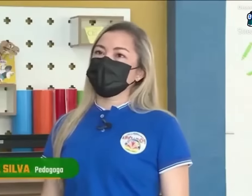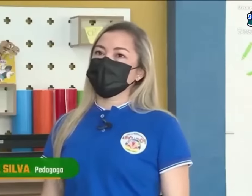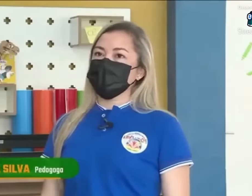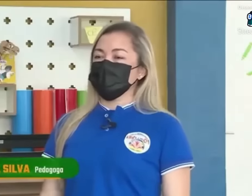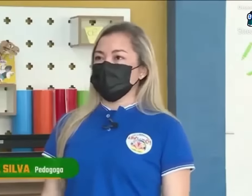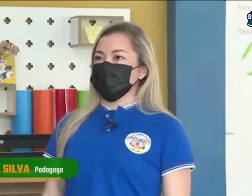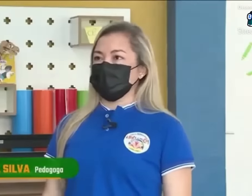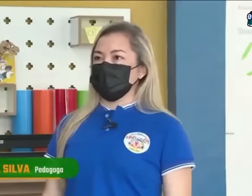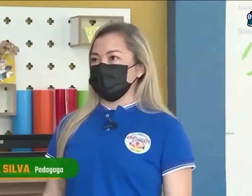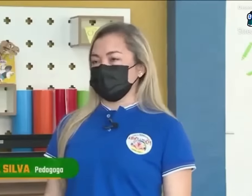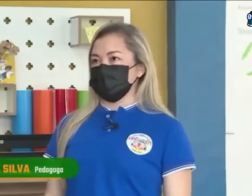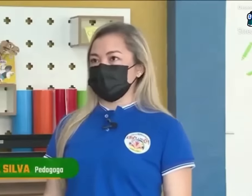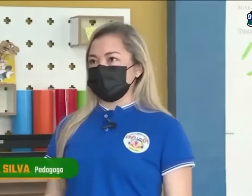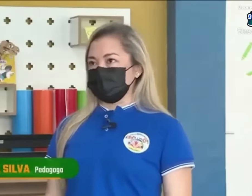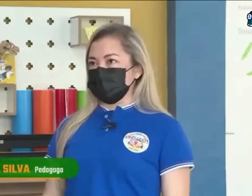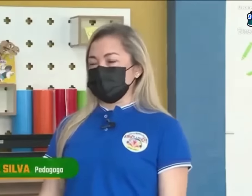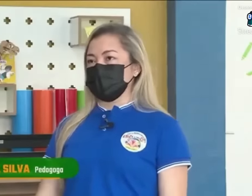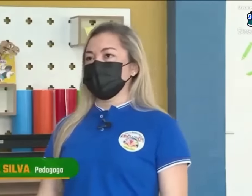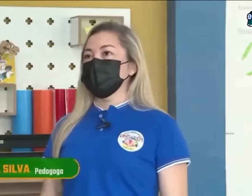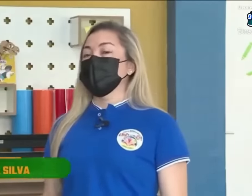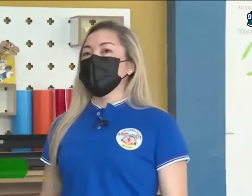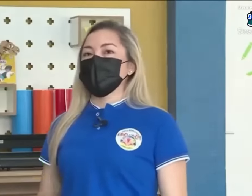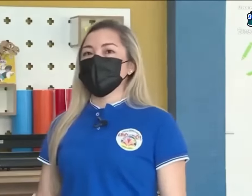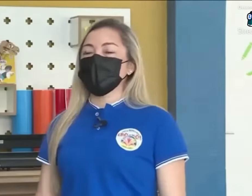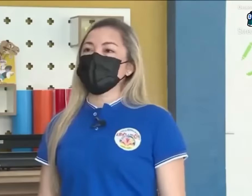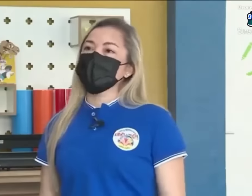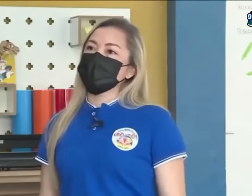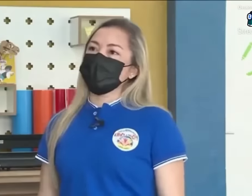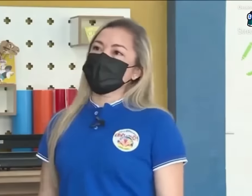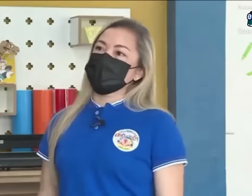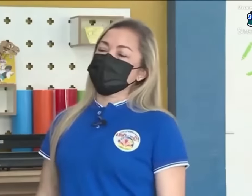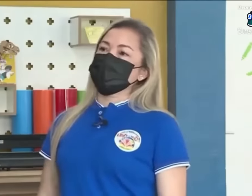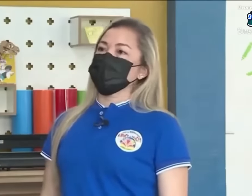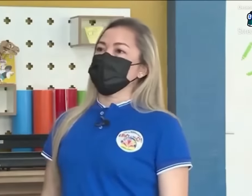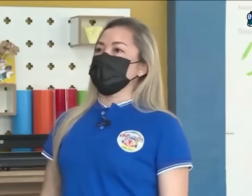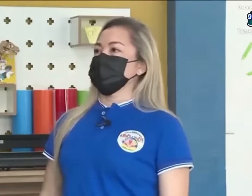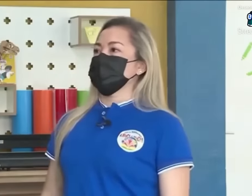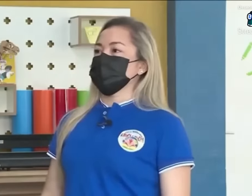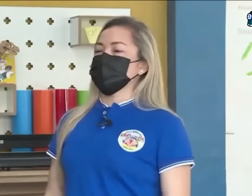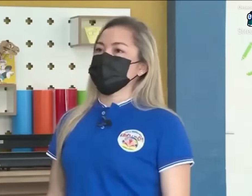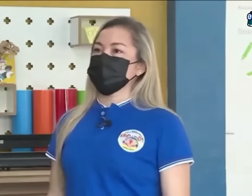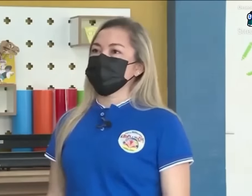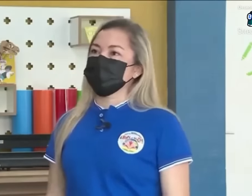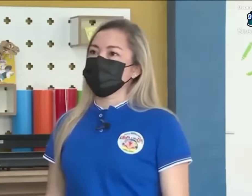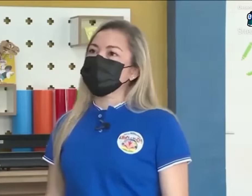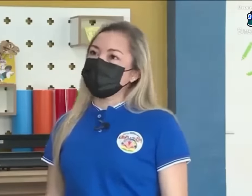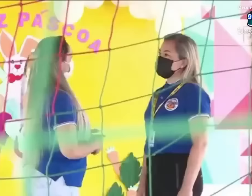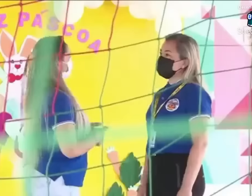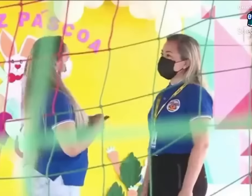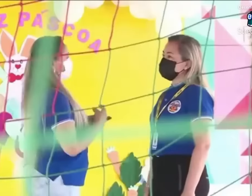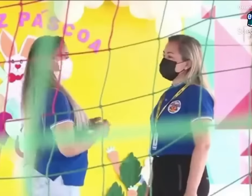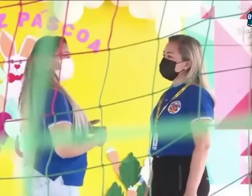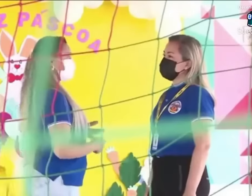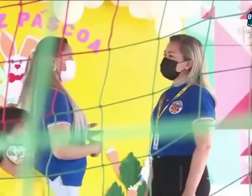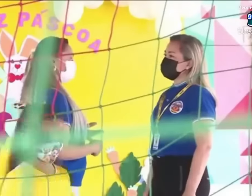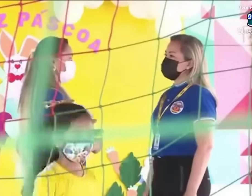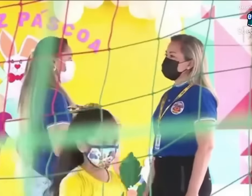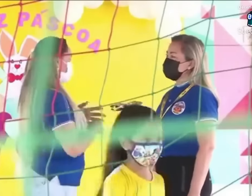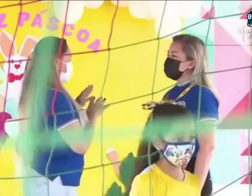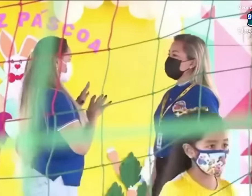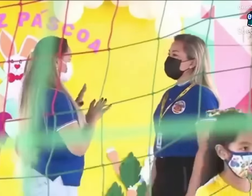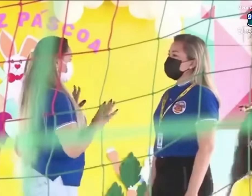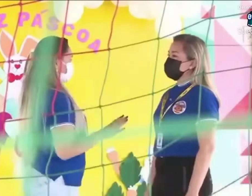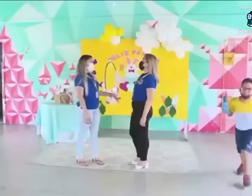aquela pendência que está acontecendo naquela sala, quais são aquelas competências que as crianças estão com dificuldade, busca